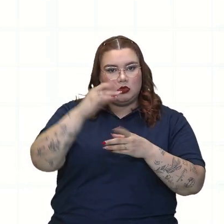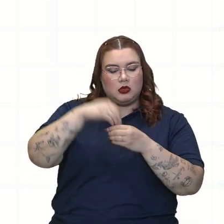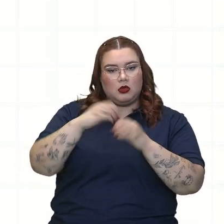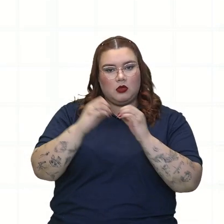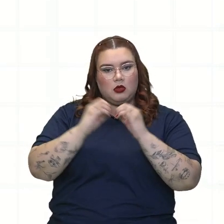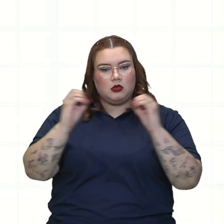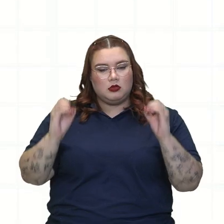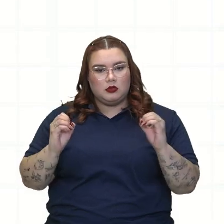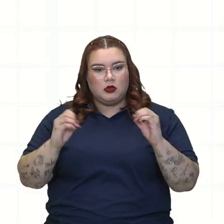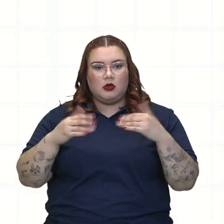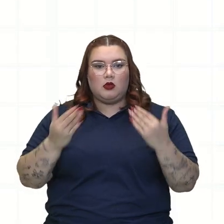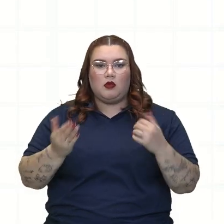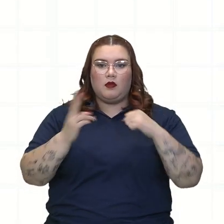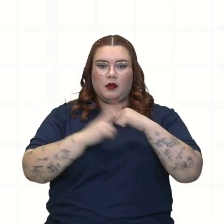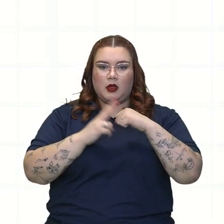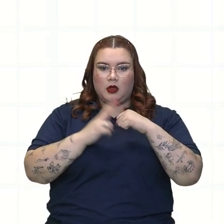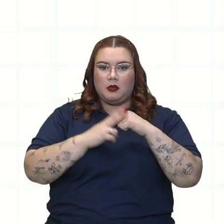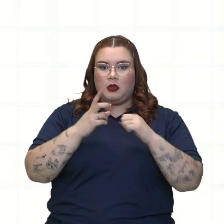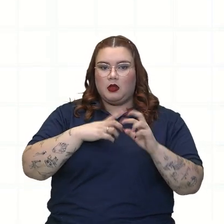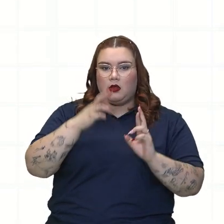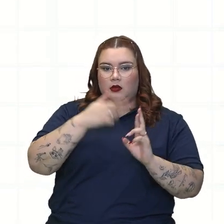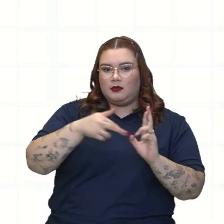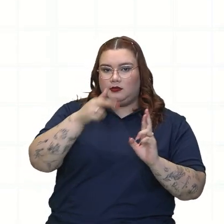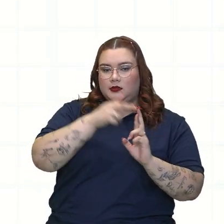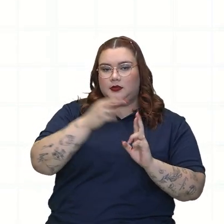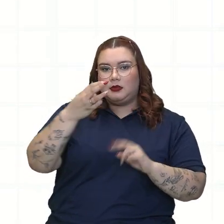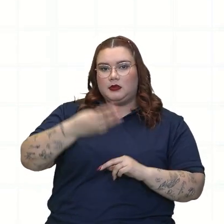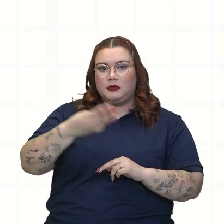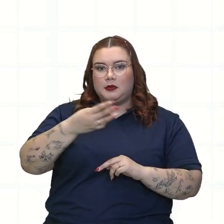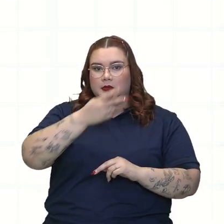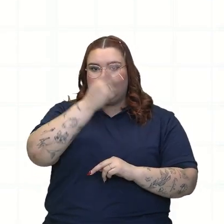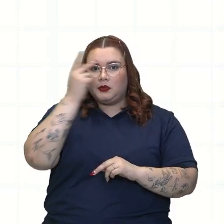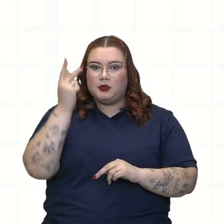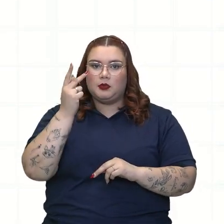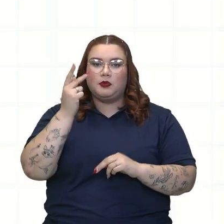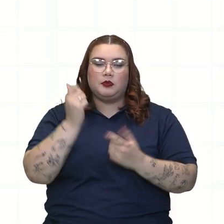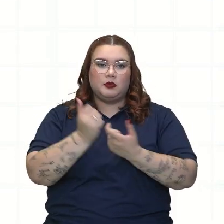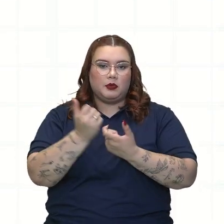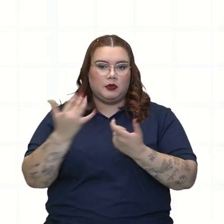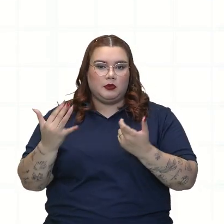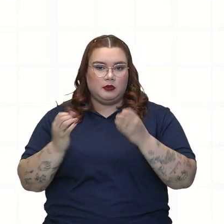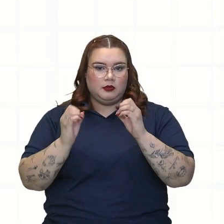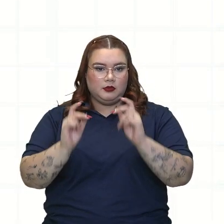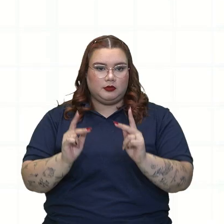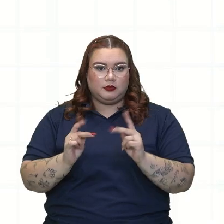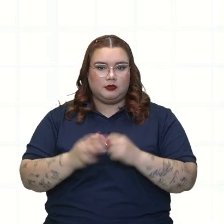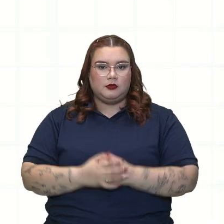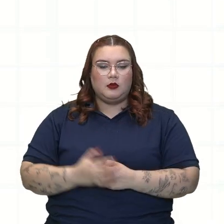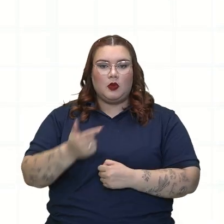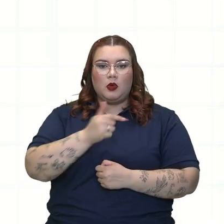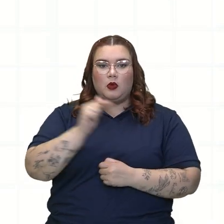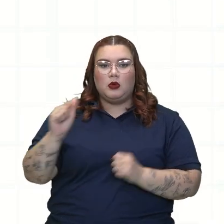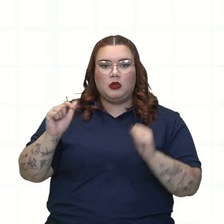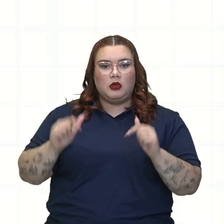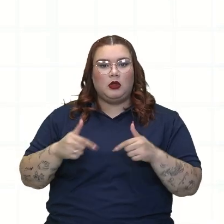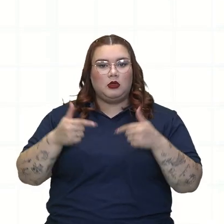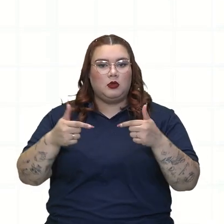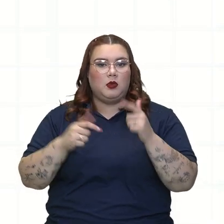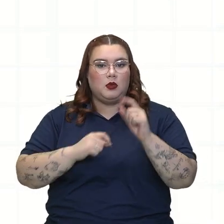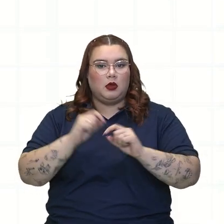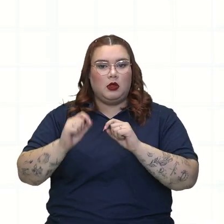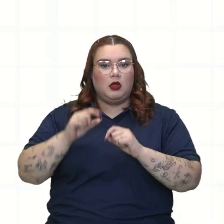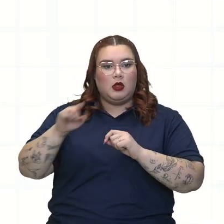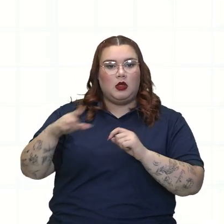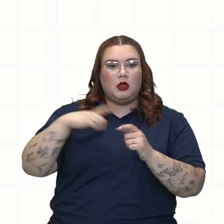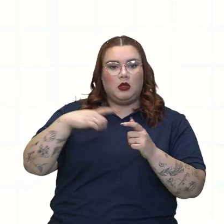o verbo na terceira pessoa do plural. Então, sujeito indeterminado, tá? Uma outra situação é quando ele